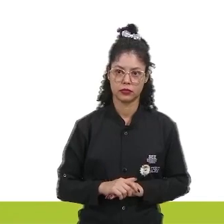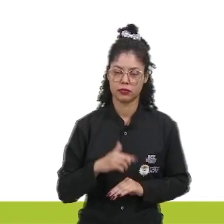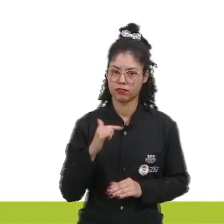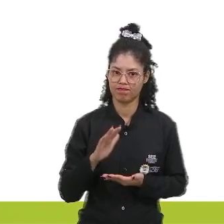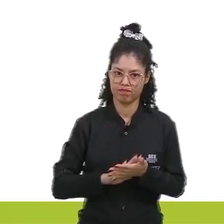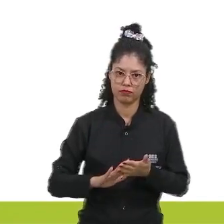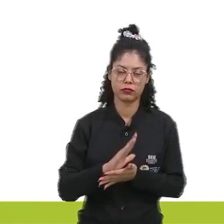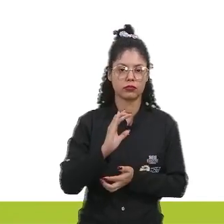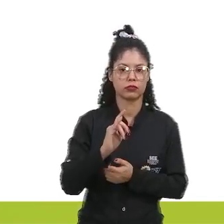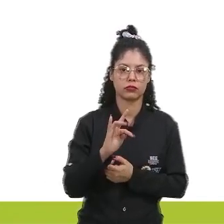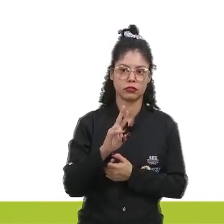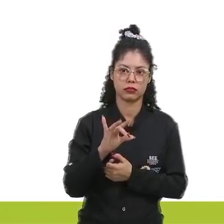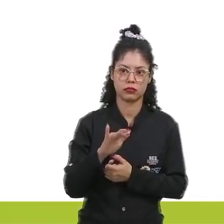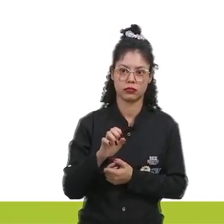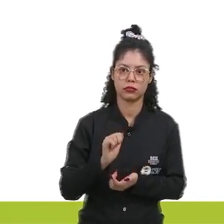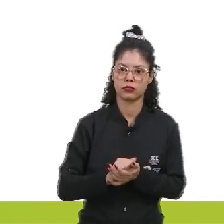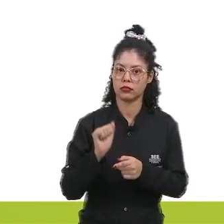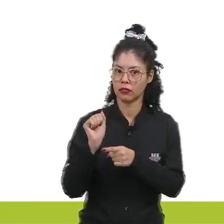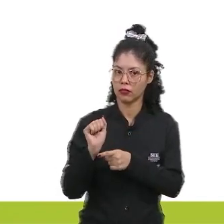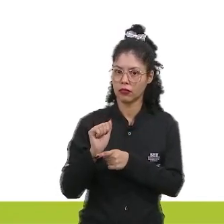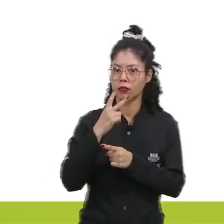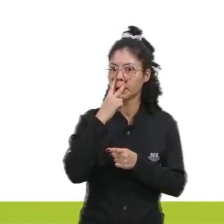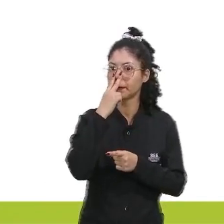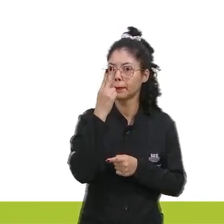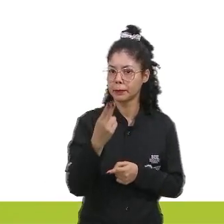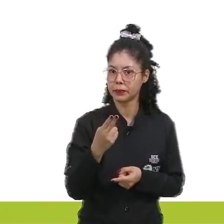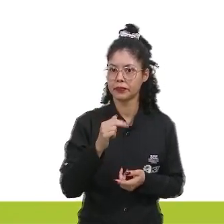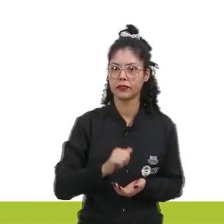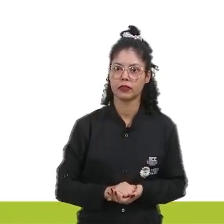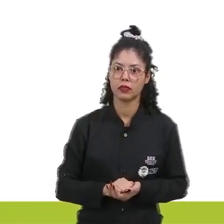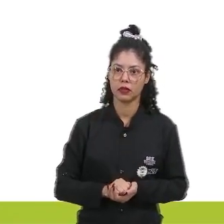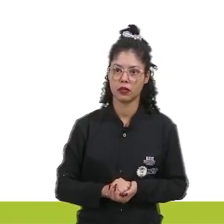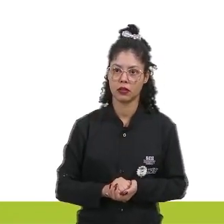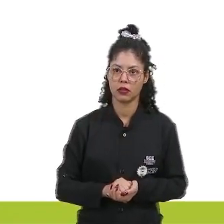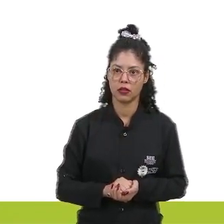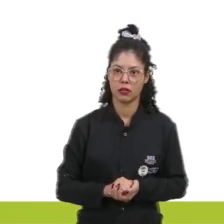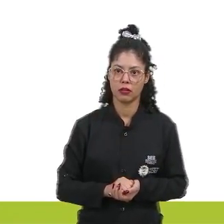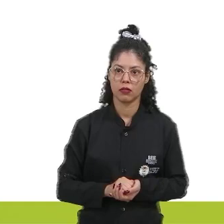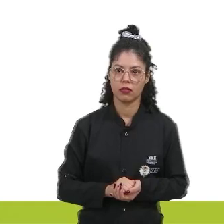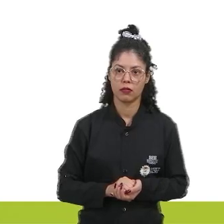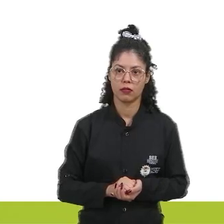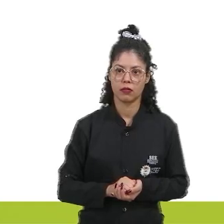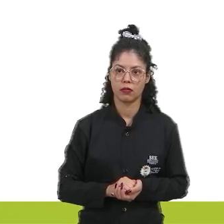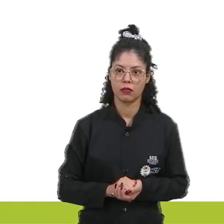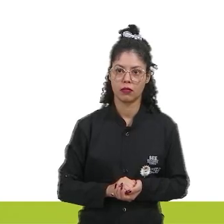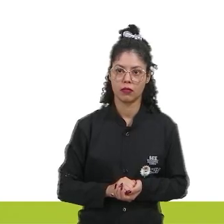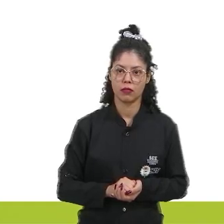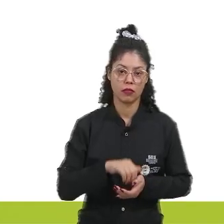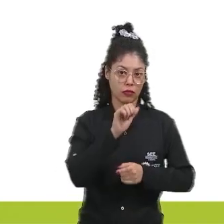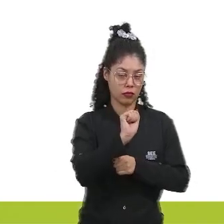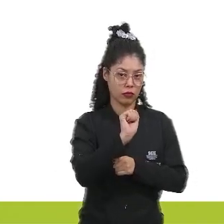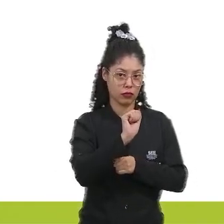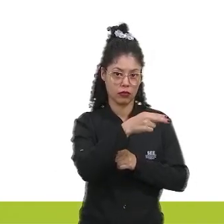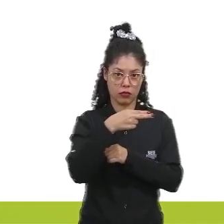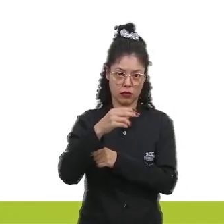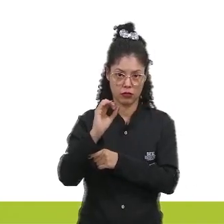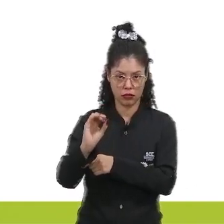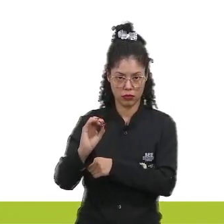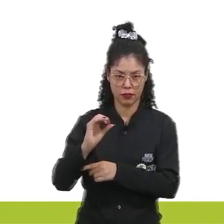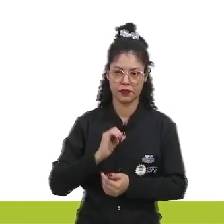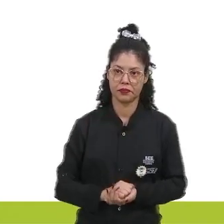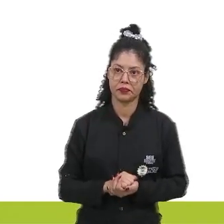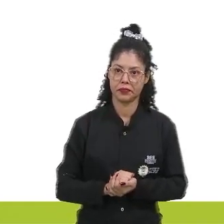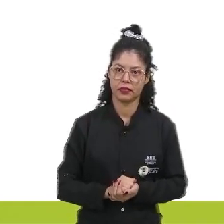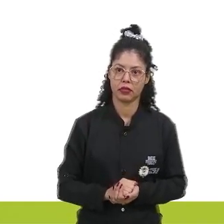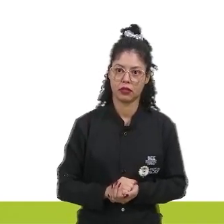nenhum coeficiente de A, ou seja, ele vai aparecer aqui, com A igual a zero, tá bom? Então, uma função